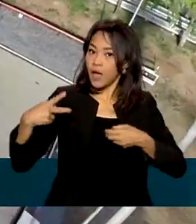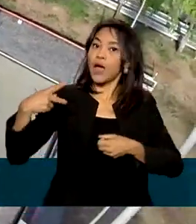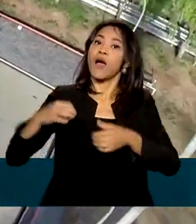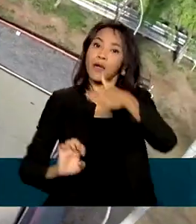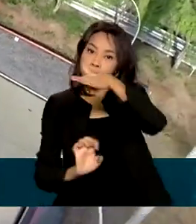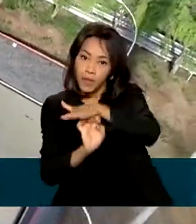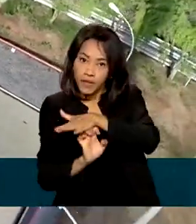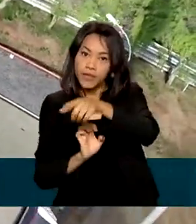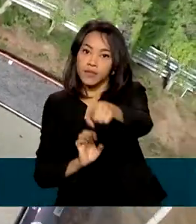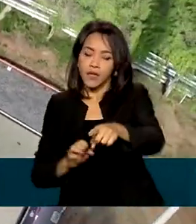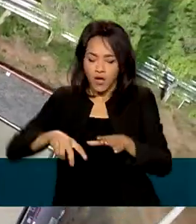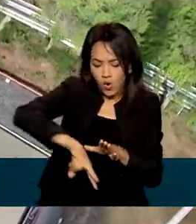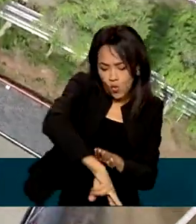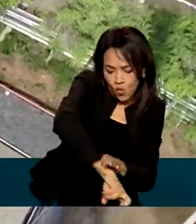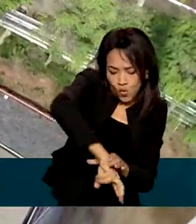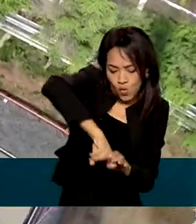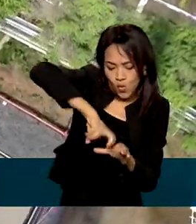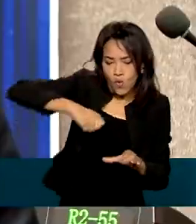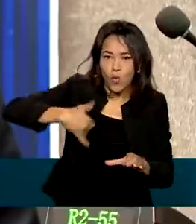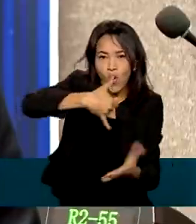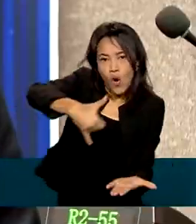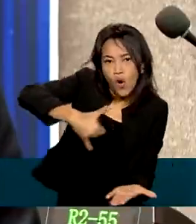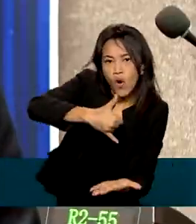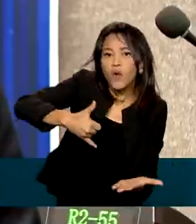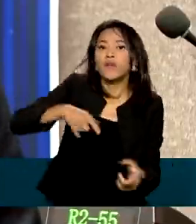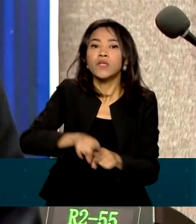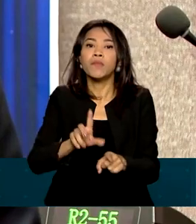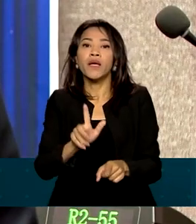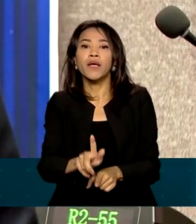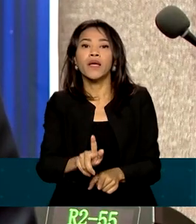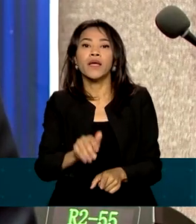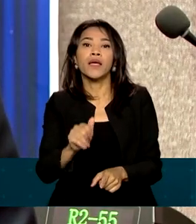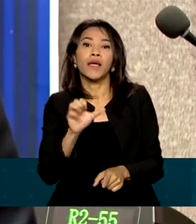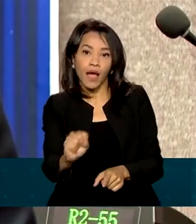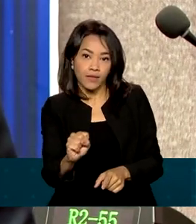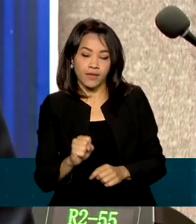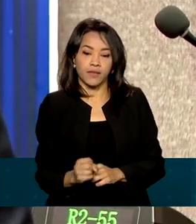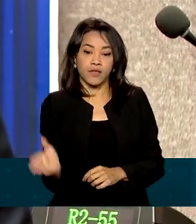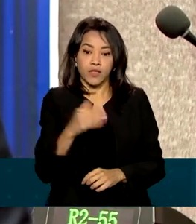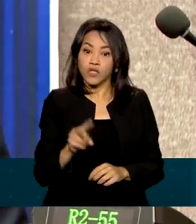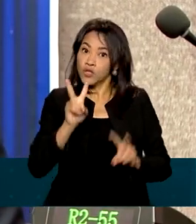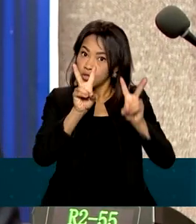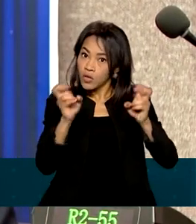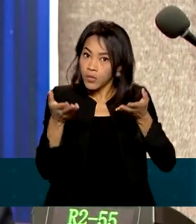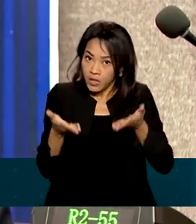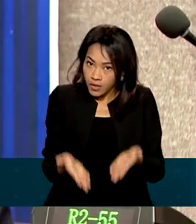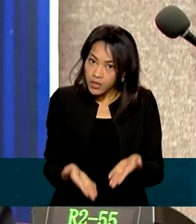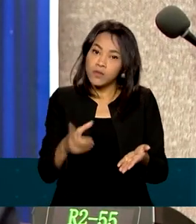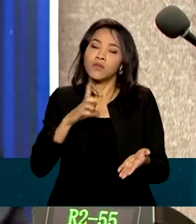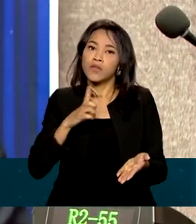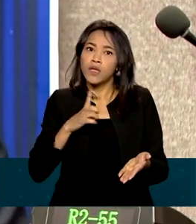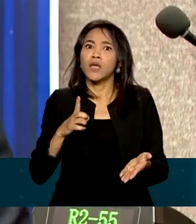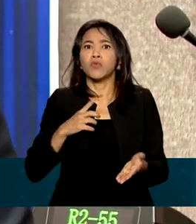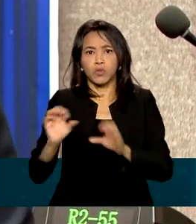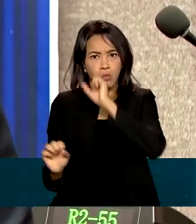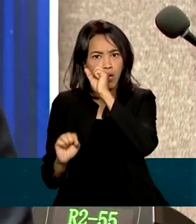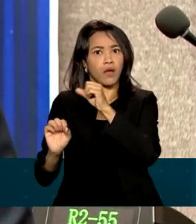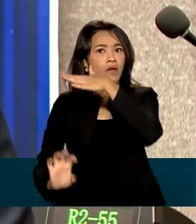na exploração de óleo e gás na Guiana. Na questão de óleo e gás, temos uma gigante brasileira chamada